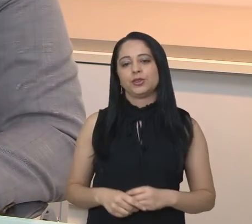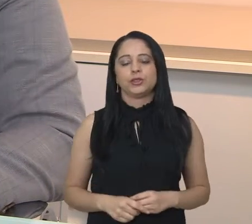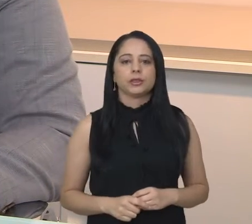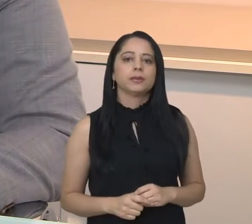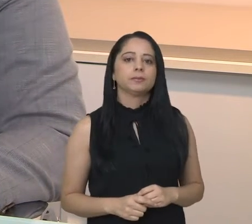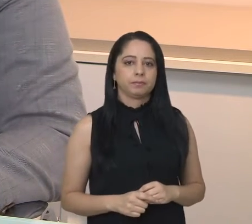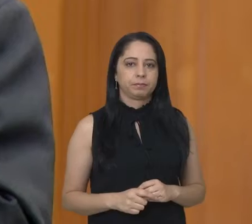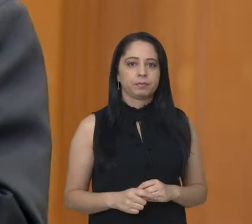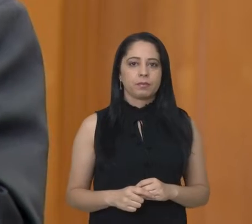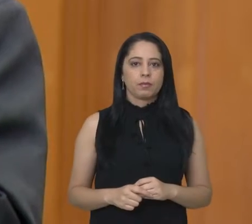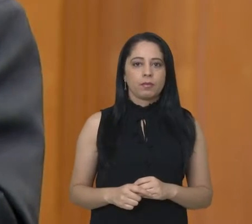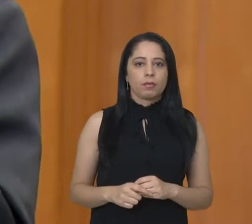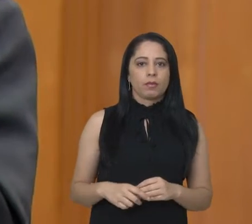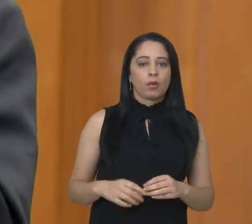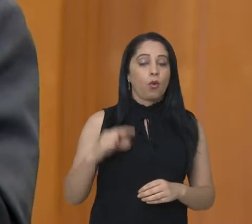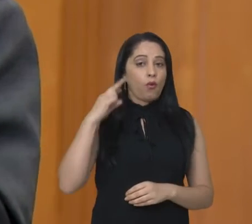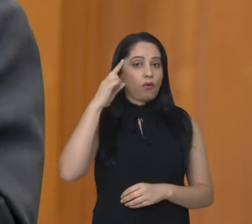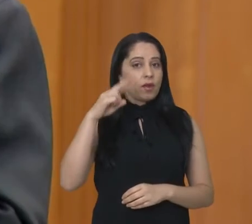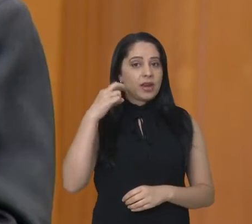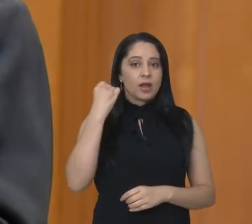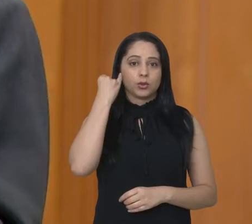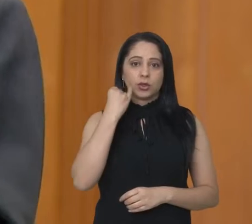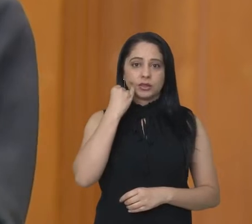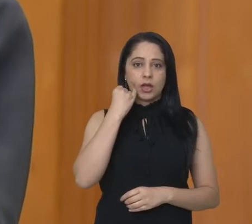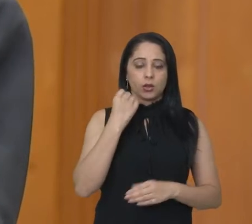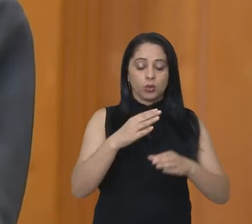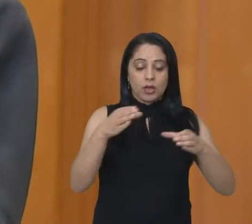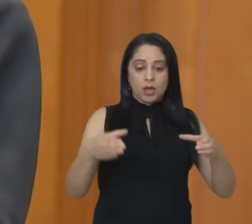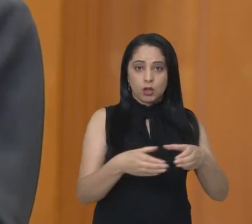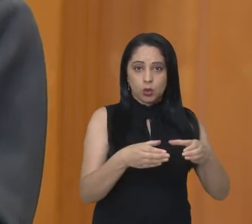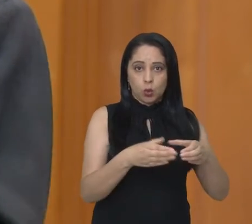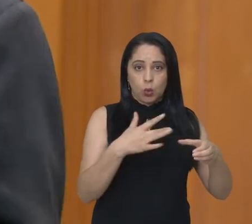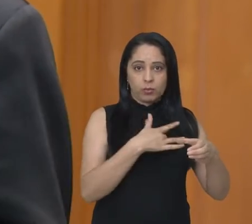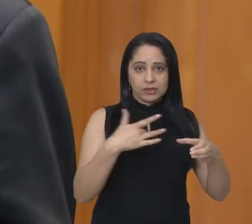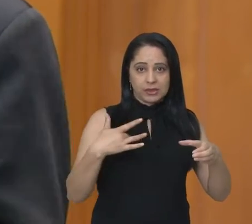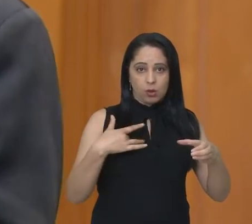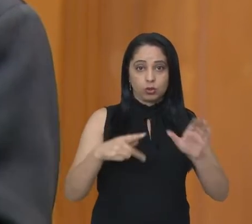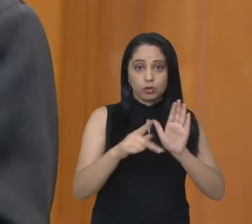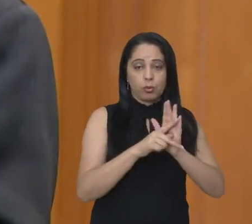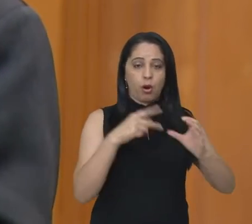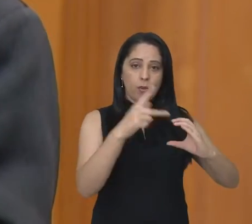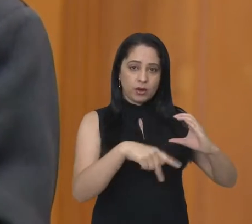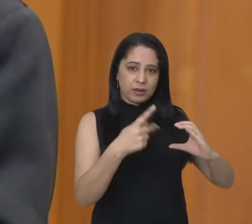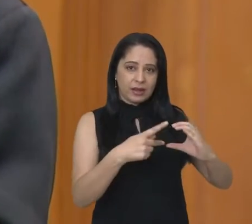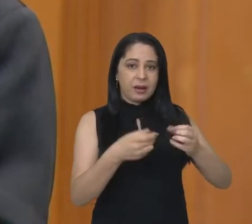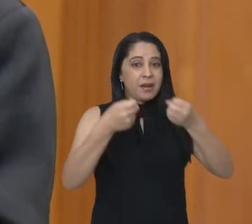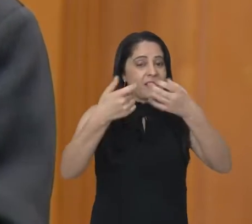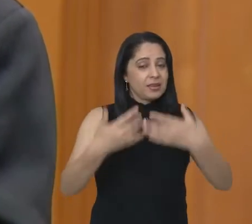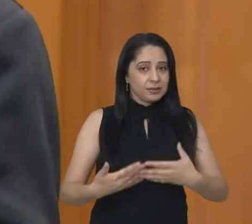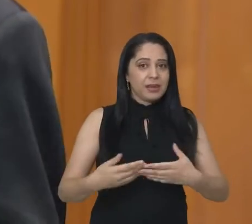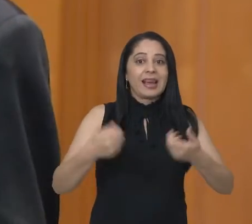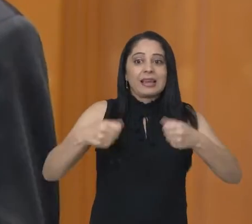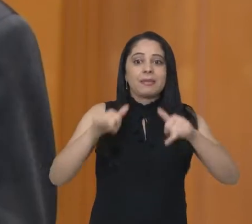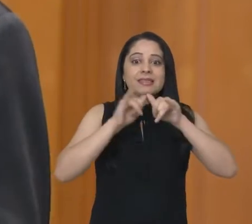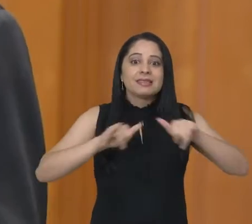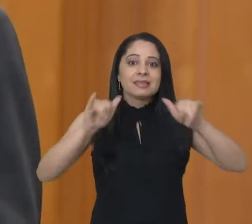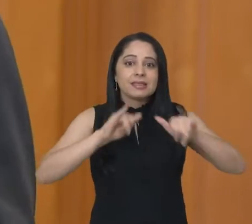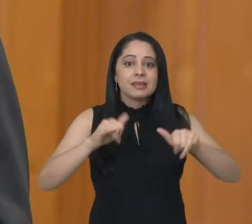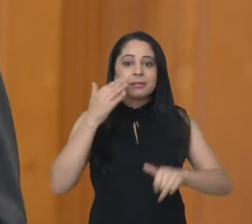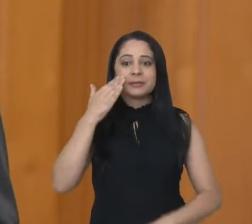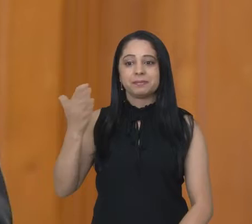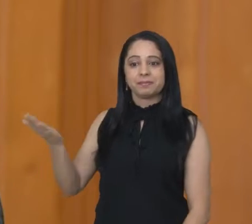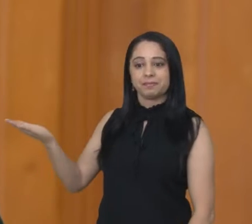fazer o preventivo. Membro da Comissão de Saúde na Câmara, o vereador Zé Luiz destaca a importância das ações